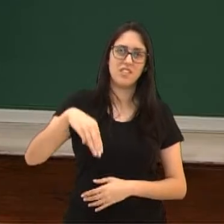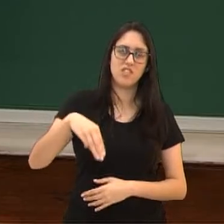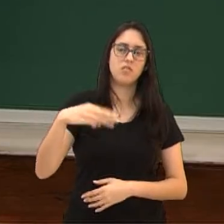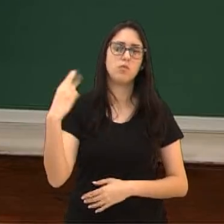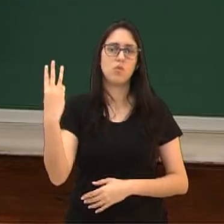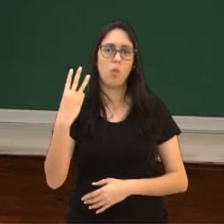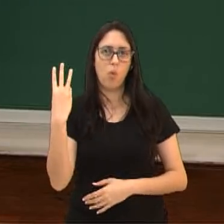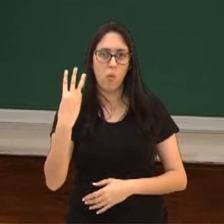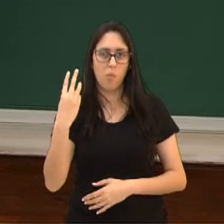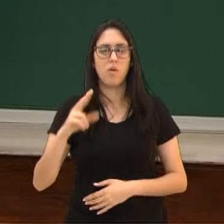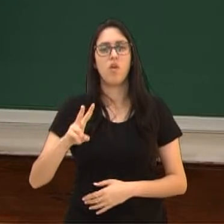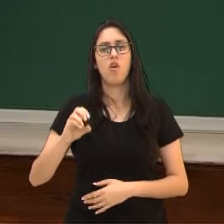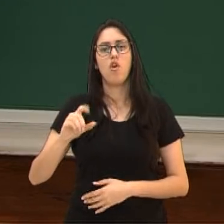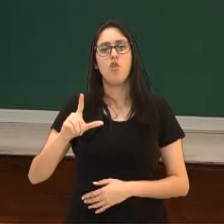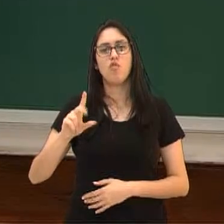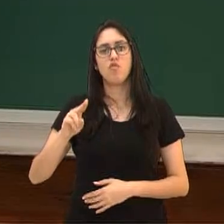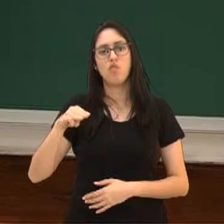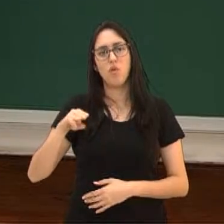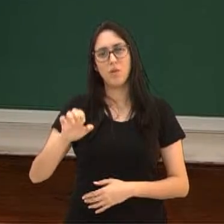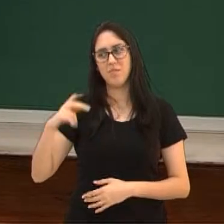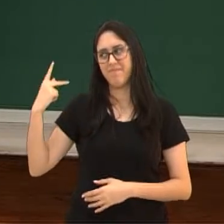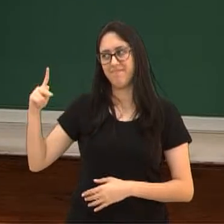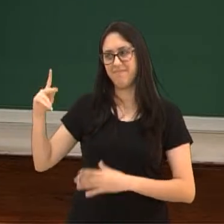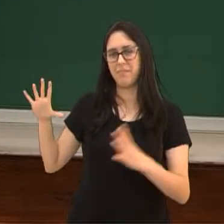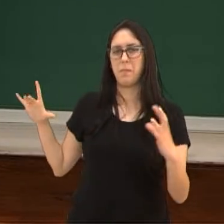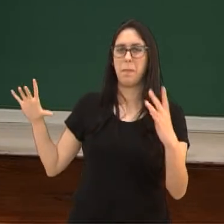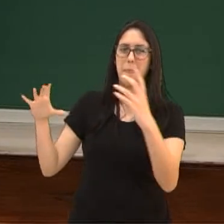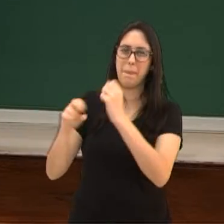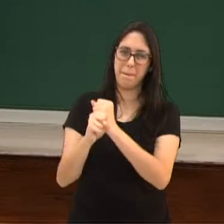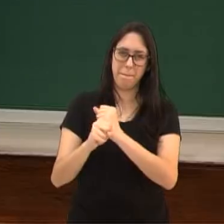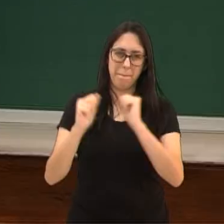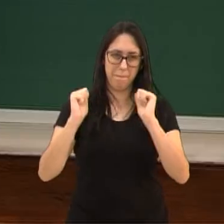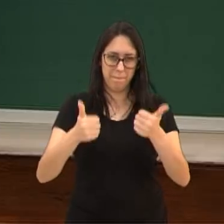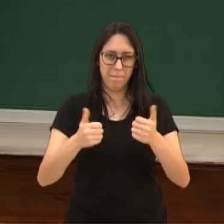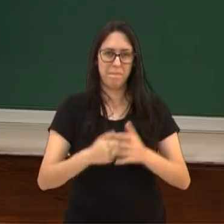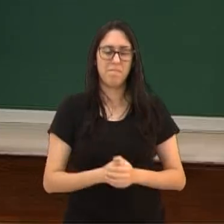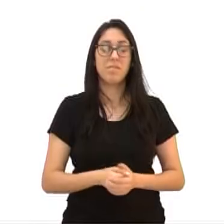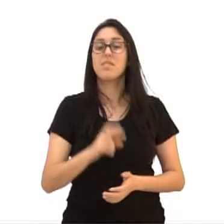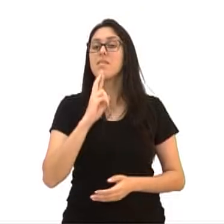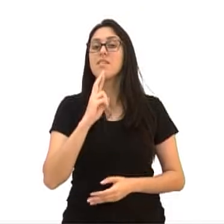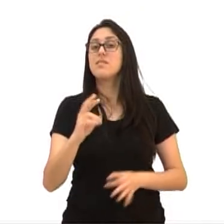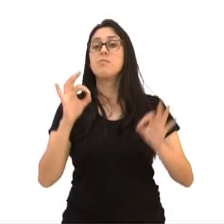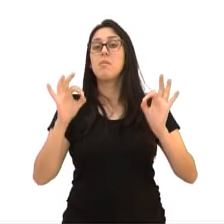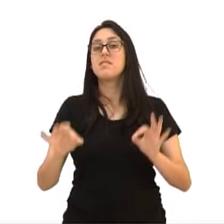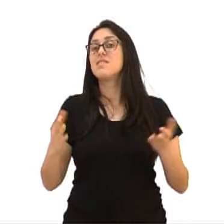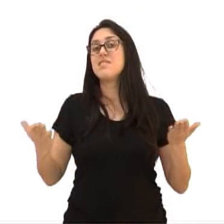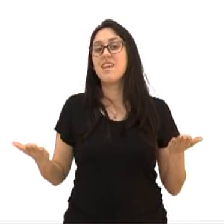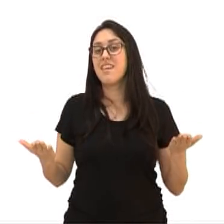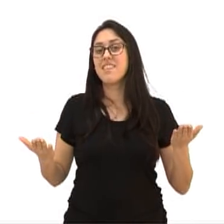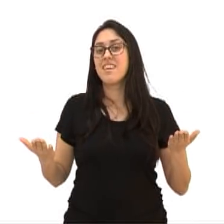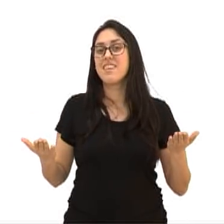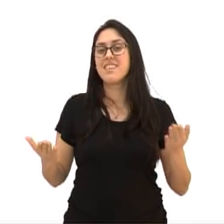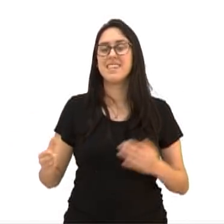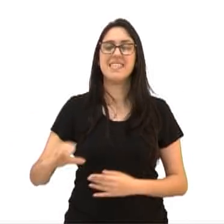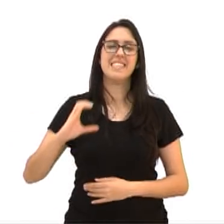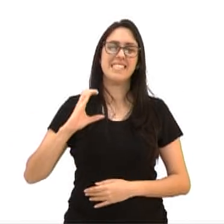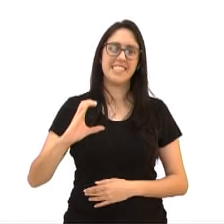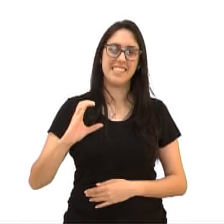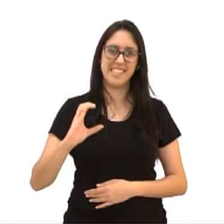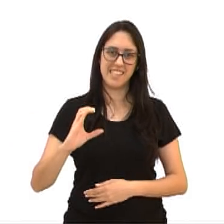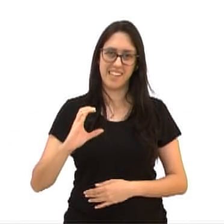de volume dessa estrutura aqui, ok? Qual a resposta certa, então? Letra